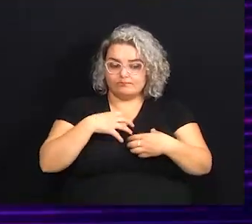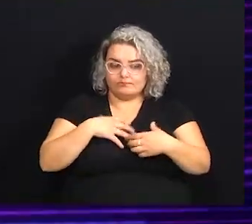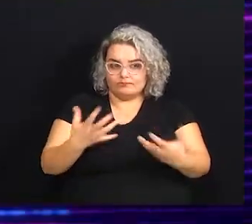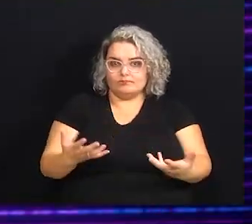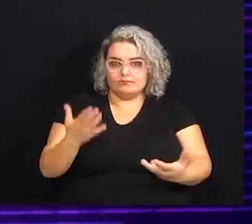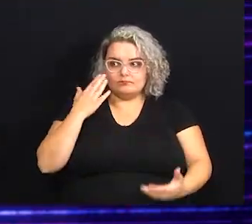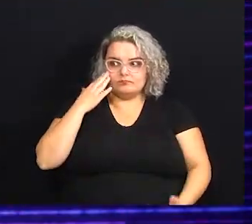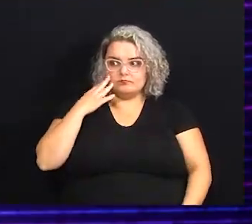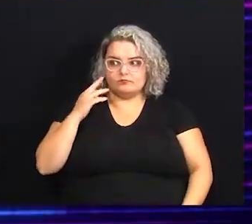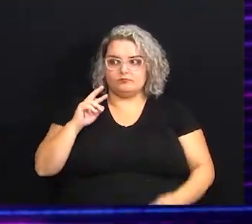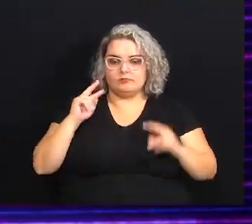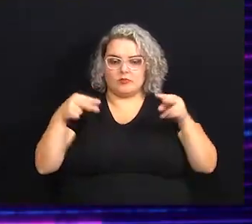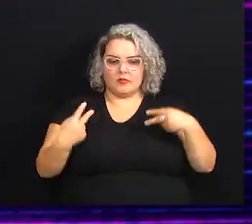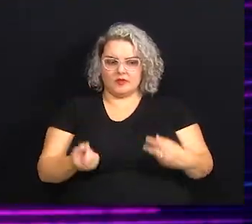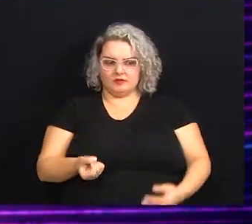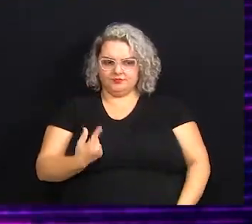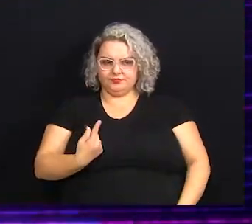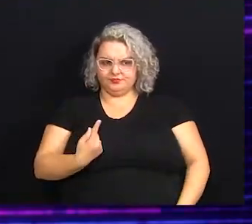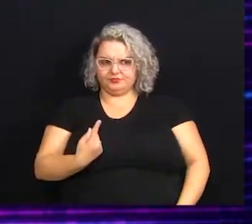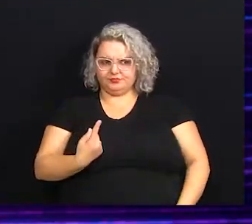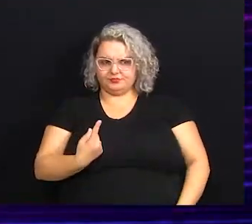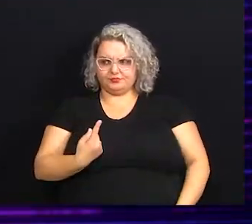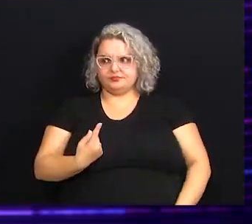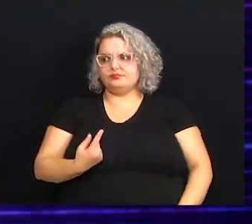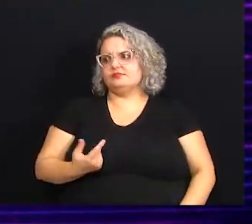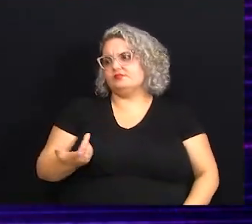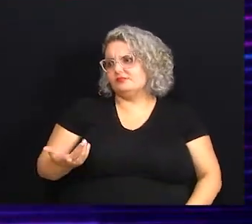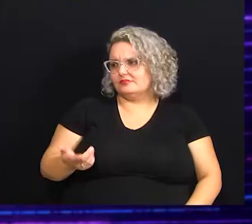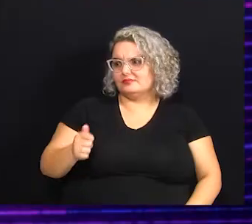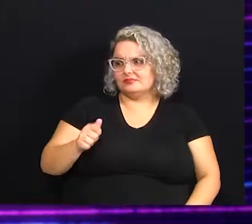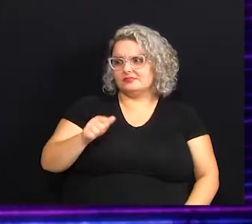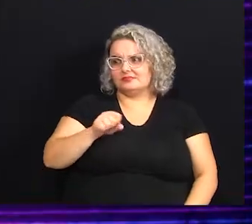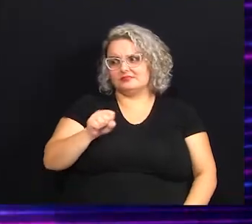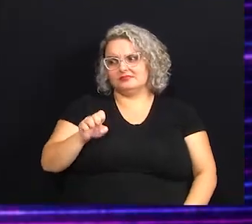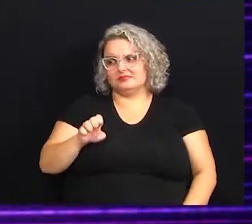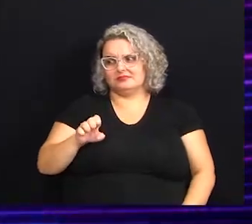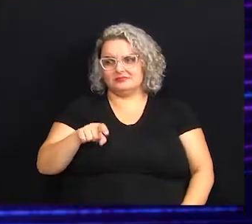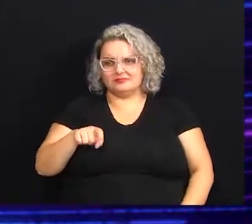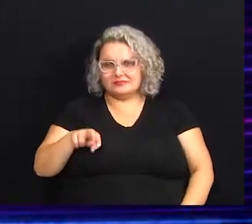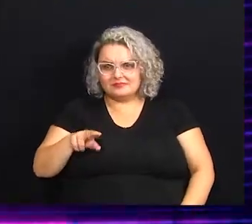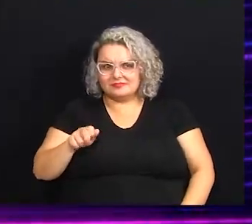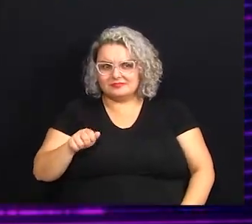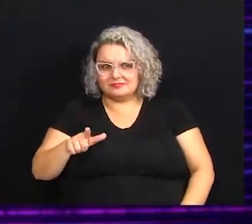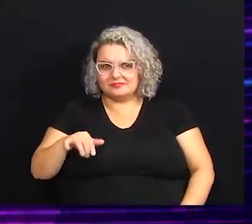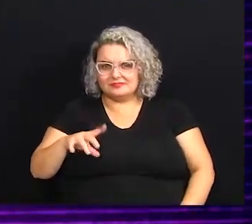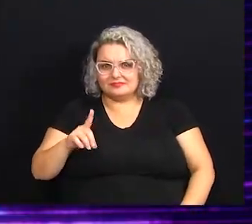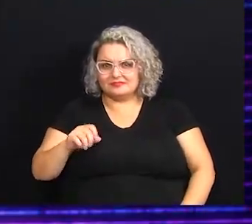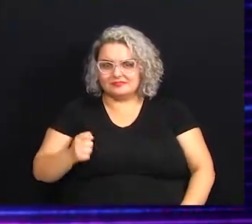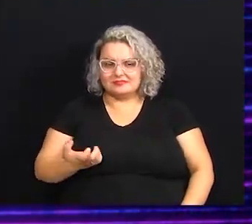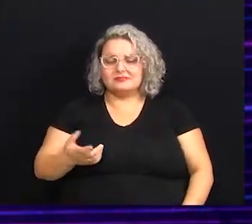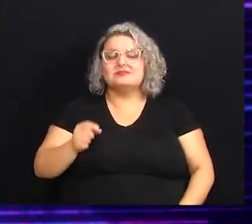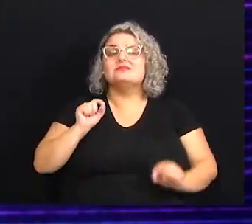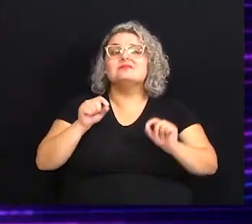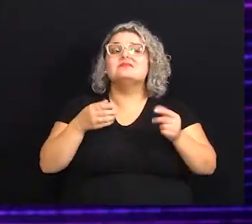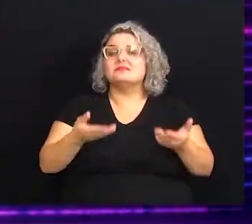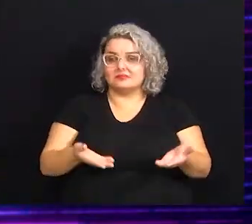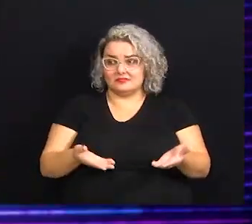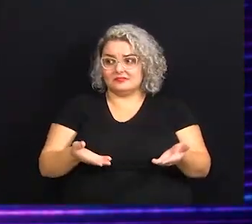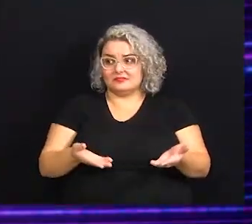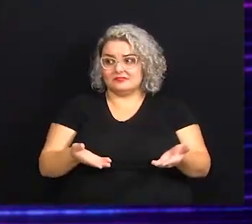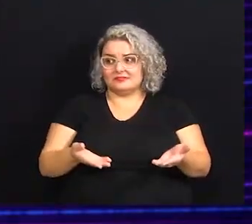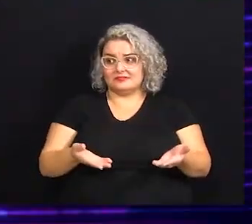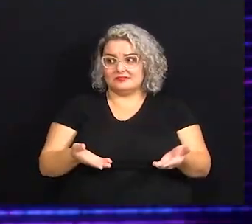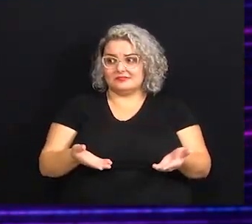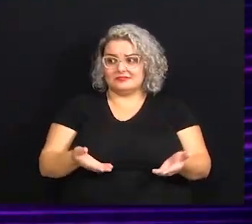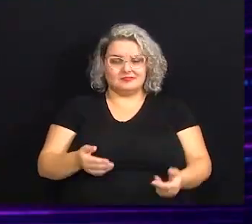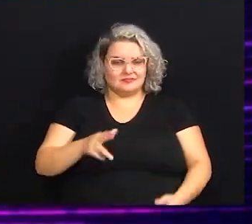baque. As pessoas ainda olham com estranheza, você fala pra pessoa, mas a sexualidade, mas o que é isso? Sabe, tipo, então